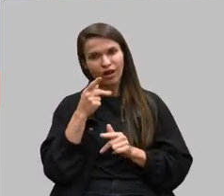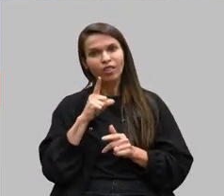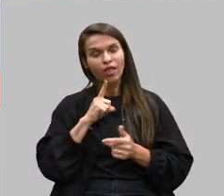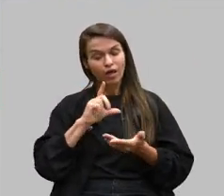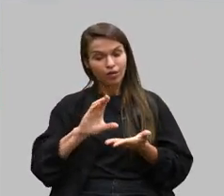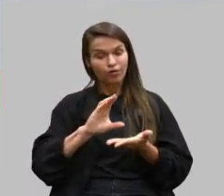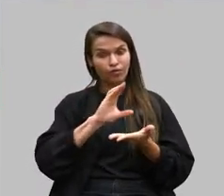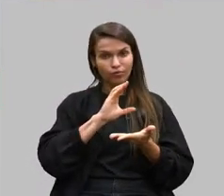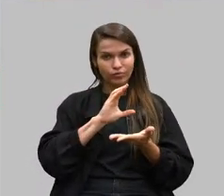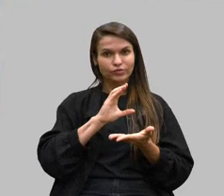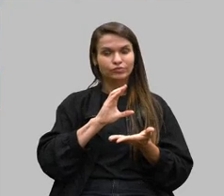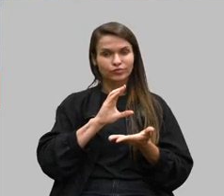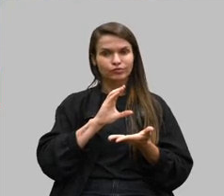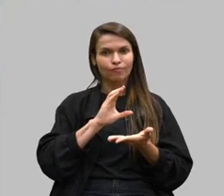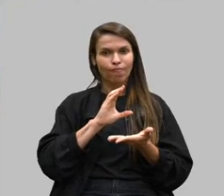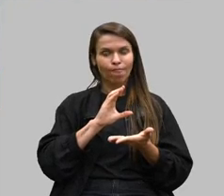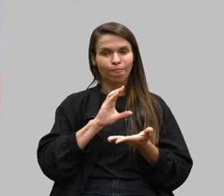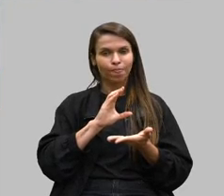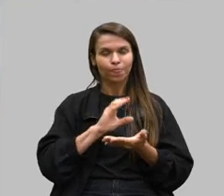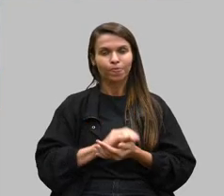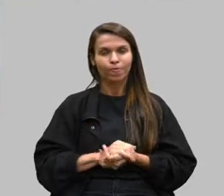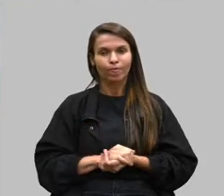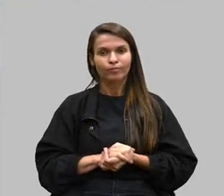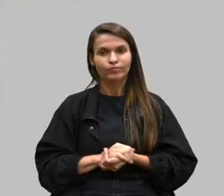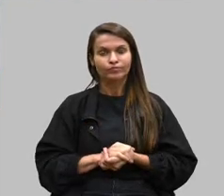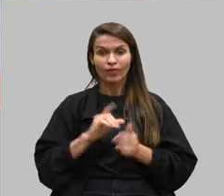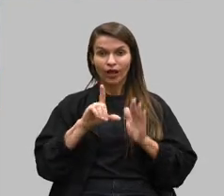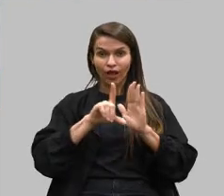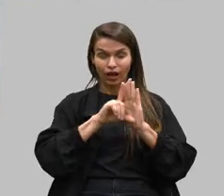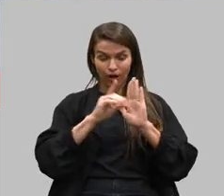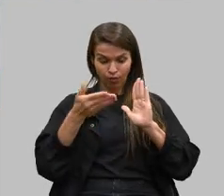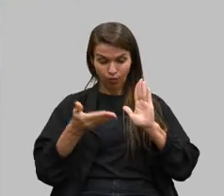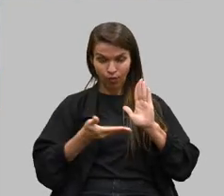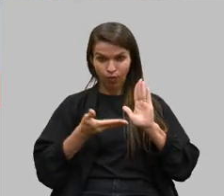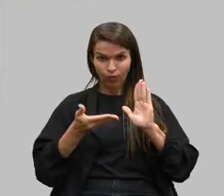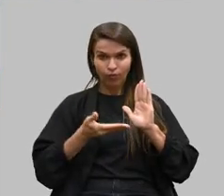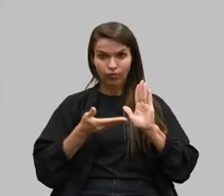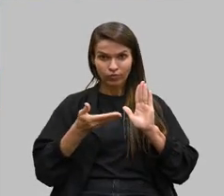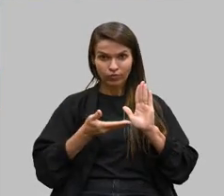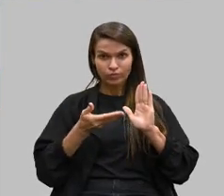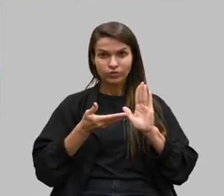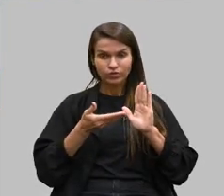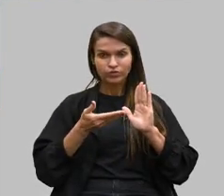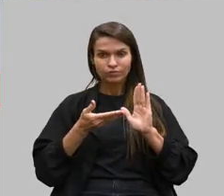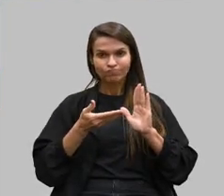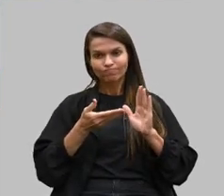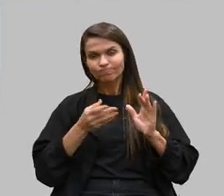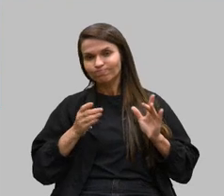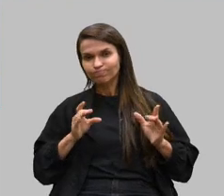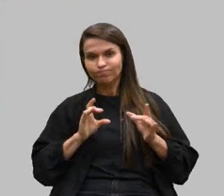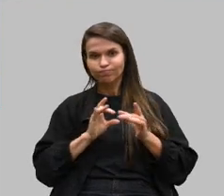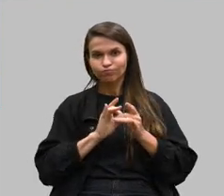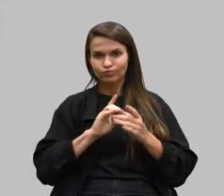e Estudos a lei hoje está do nosso lado